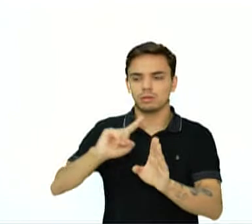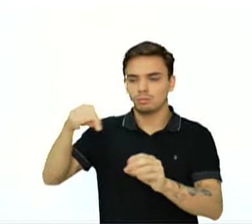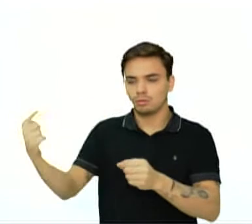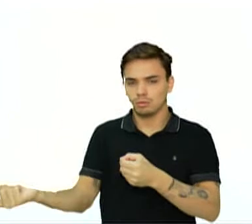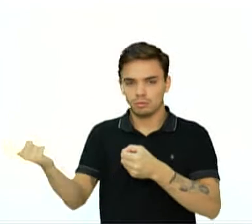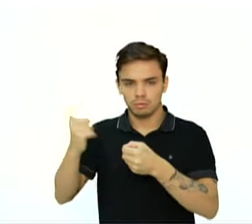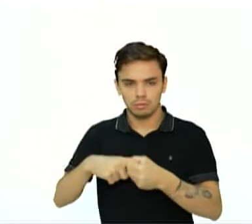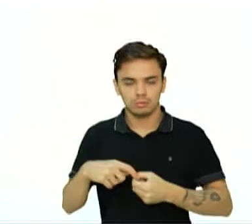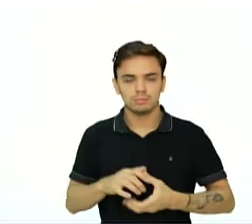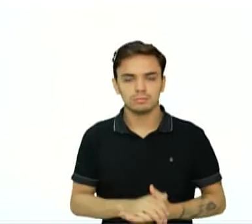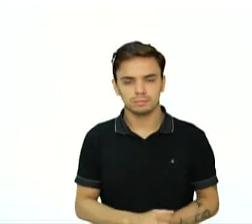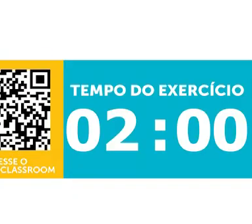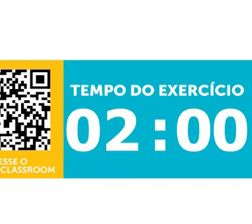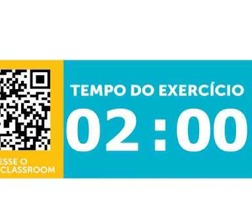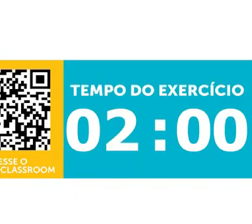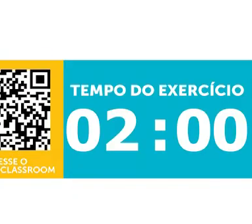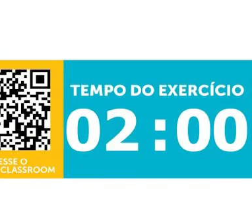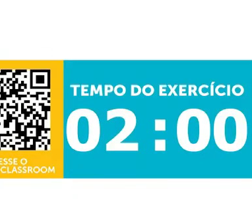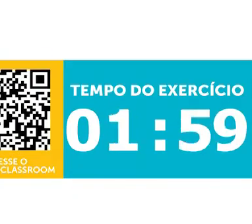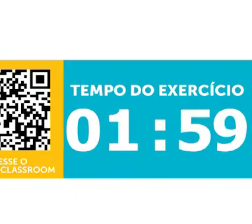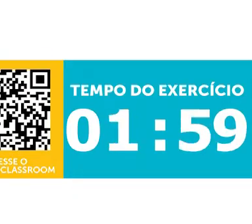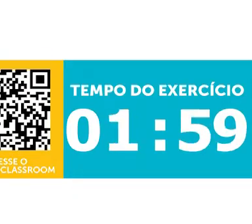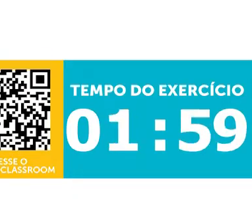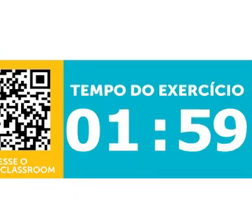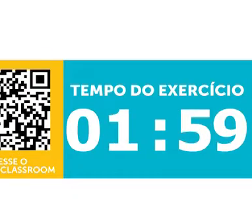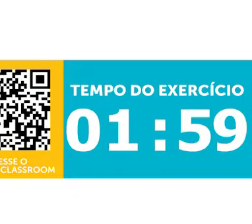detalhes. Bora lá!